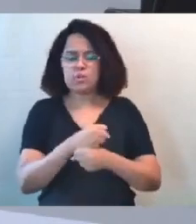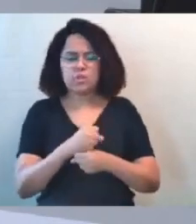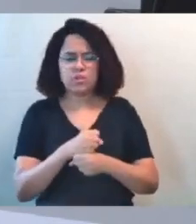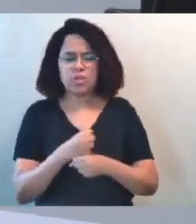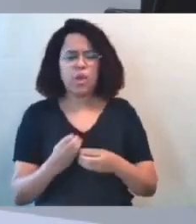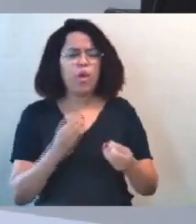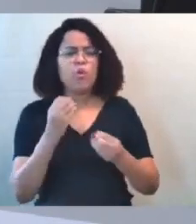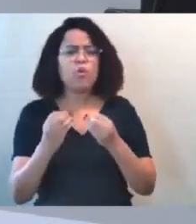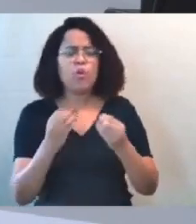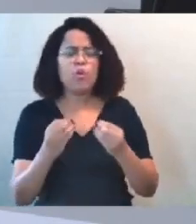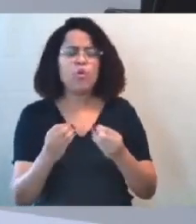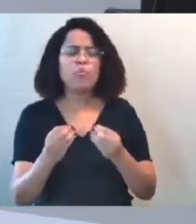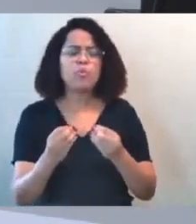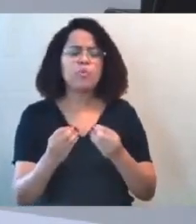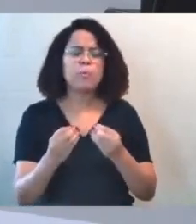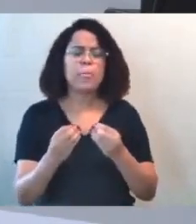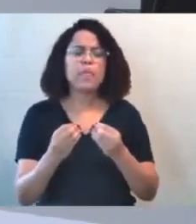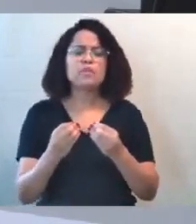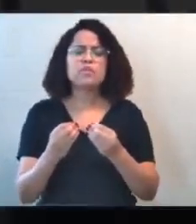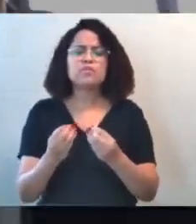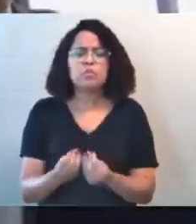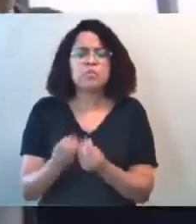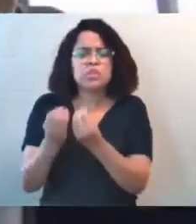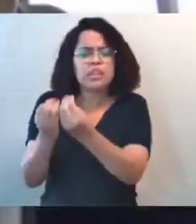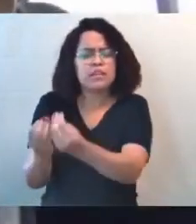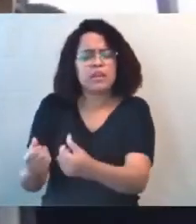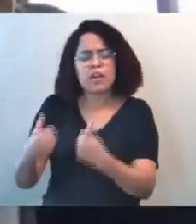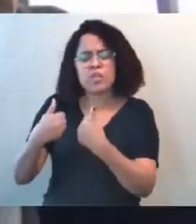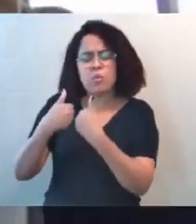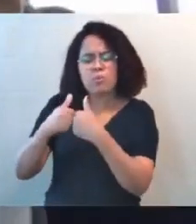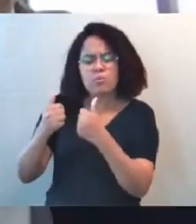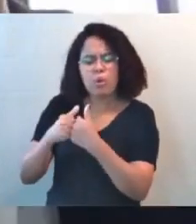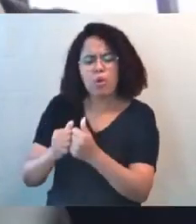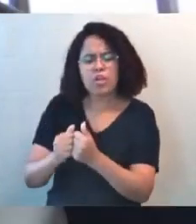Ou para o sistema, não, para a empresa.